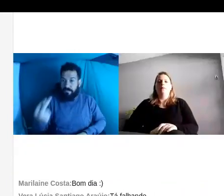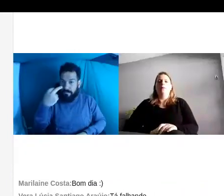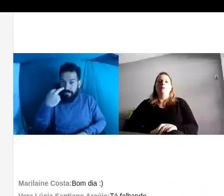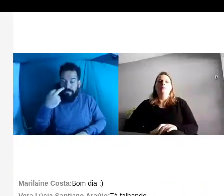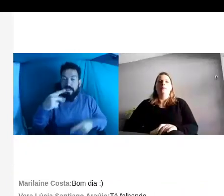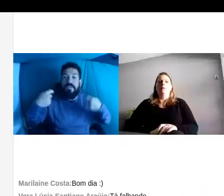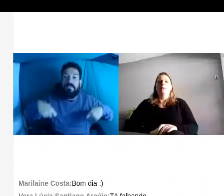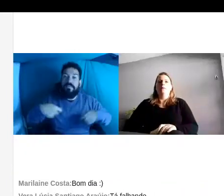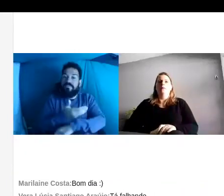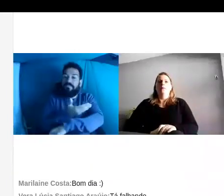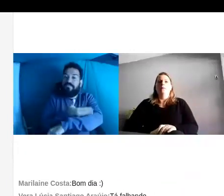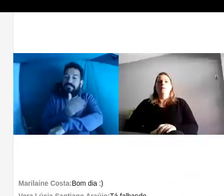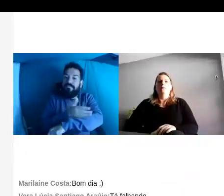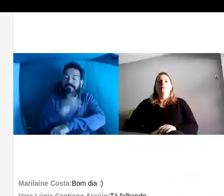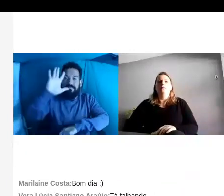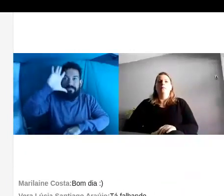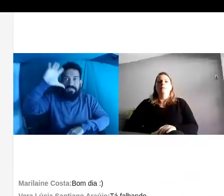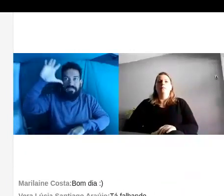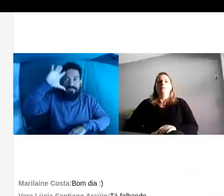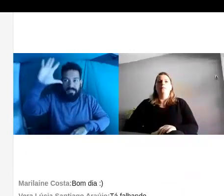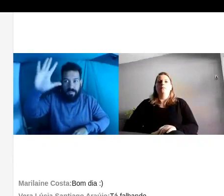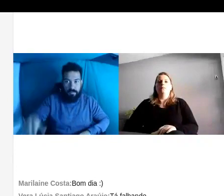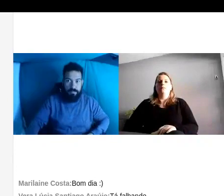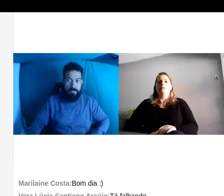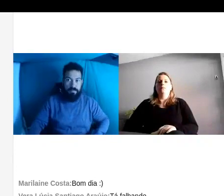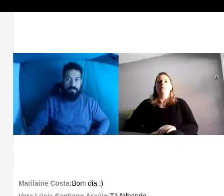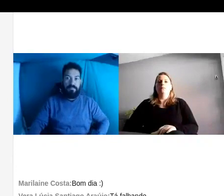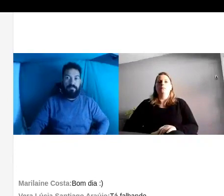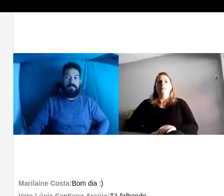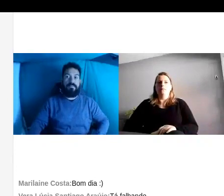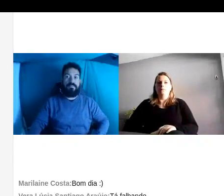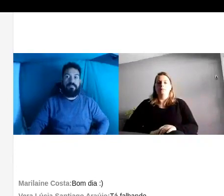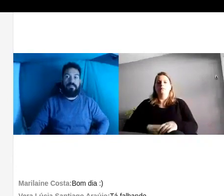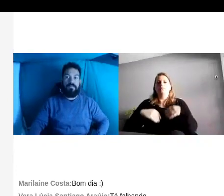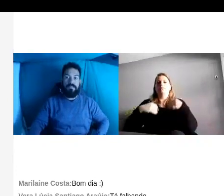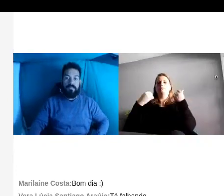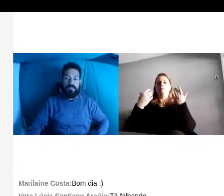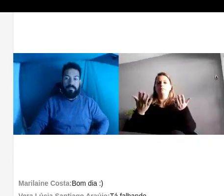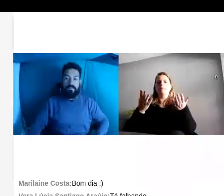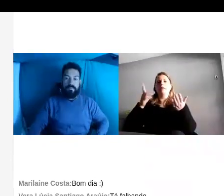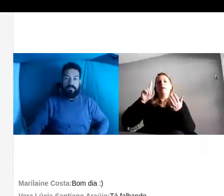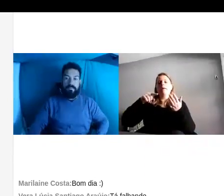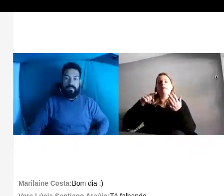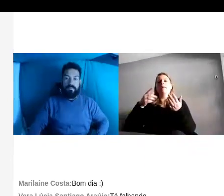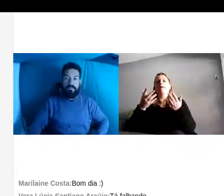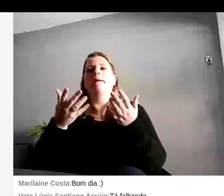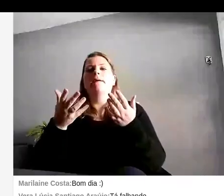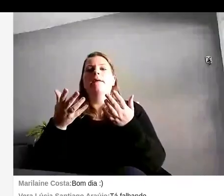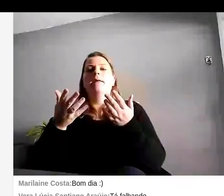que exercitar a imaginação. É até uma...